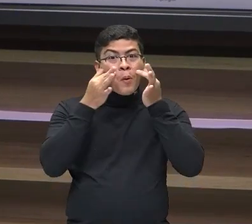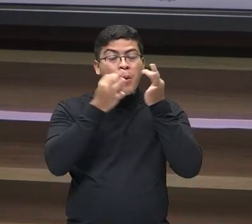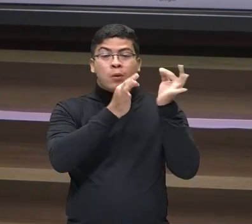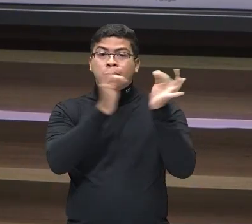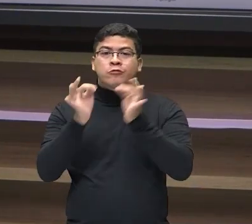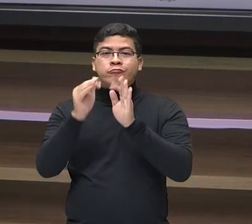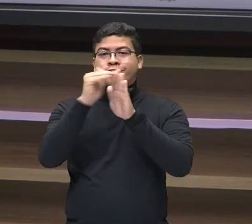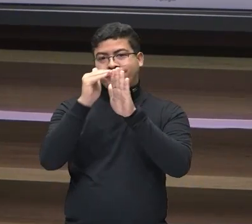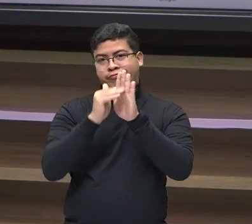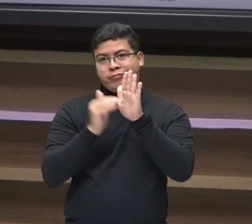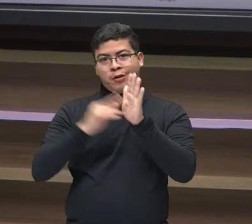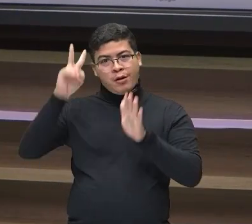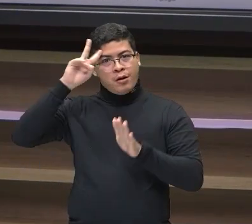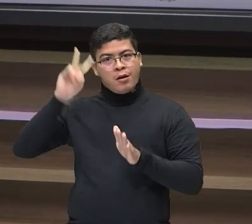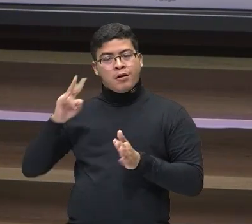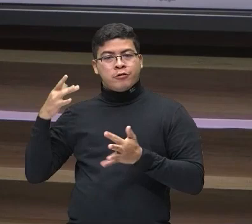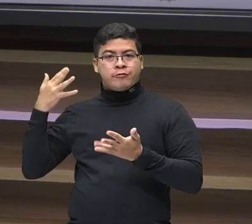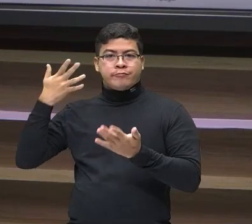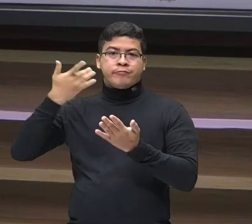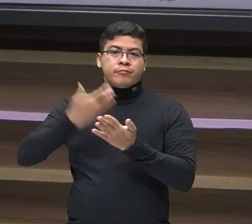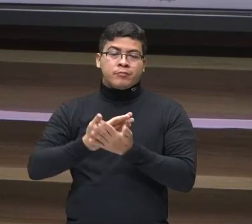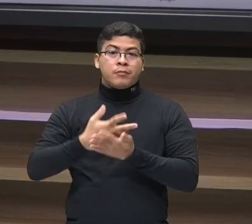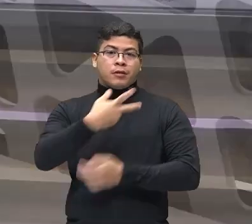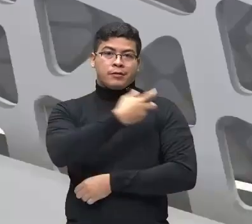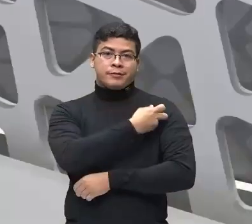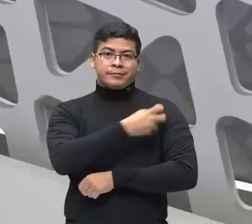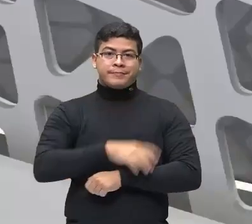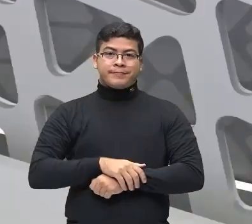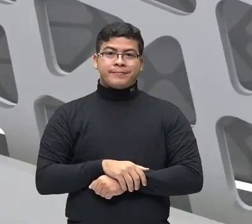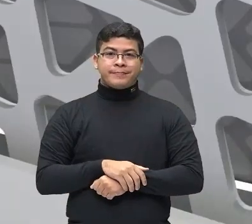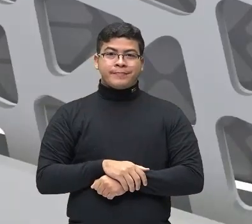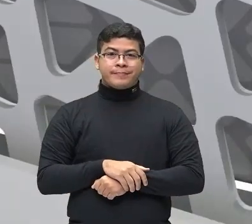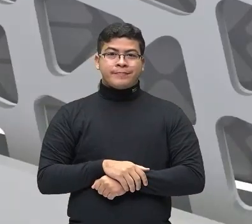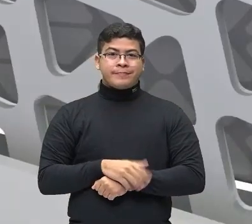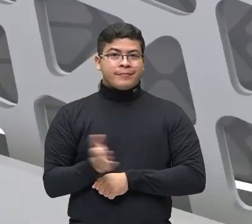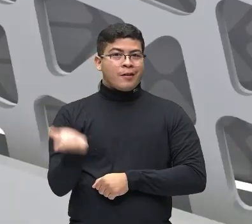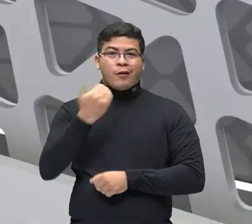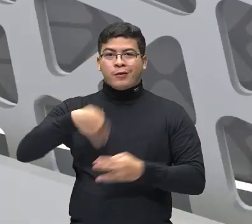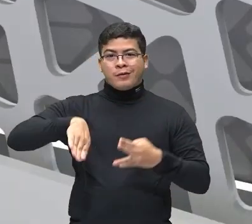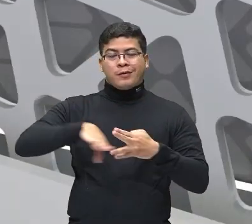e conhecemos a história da vacinação. Vamos ao nosso